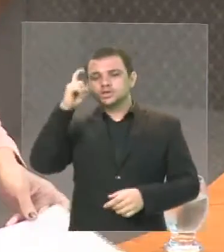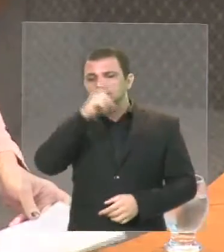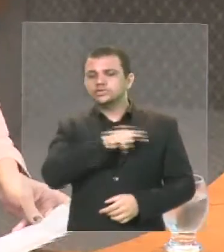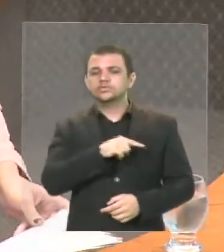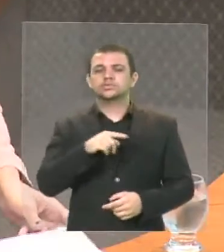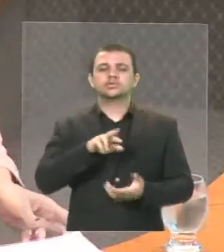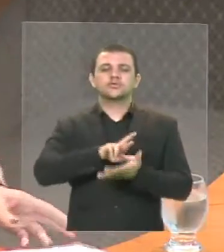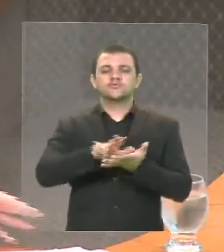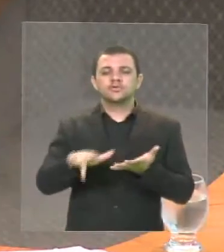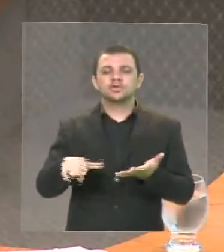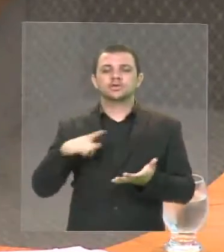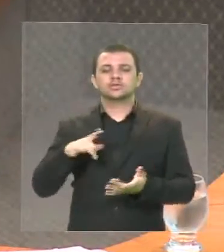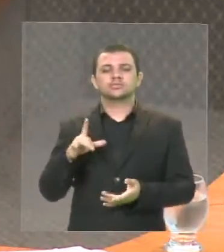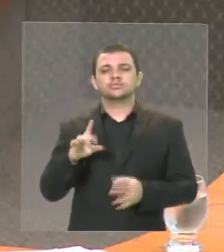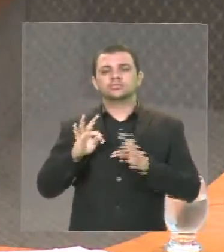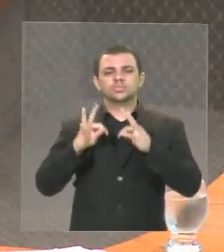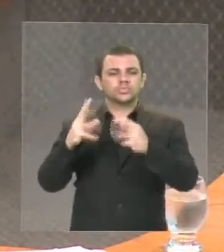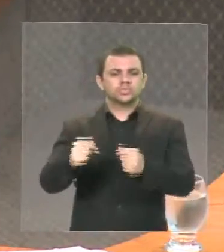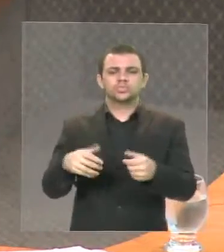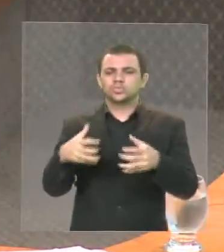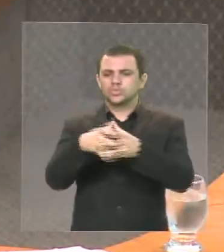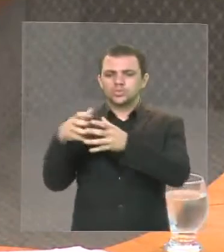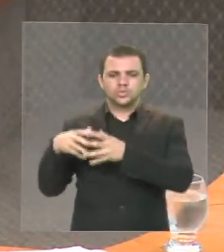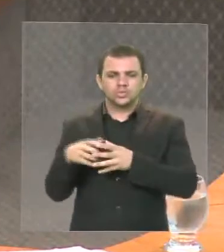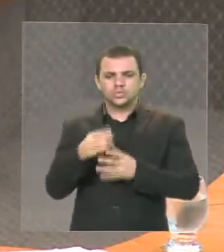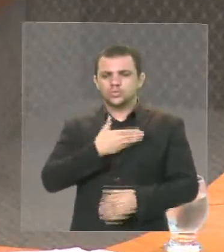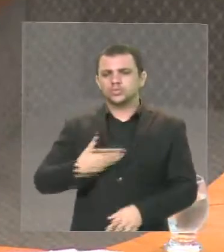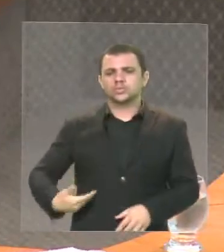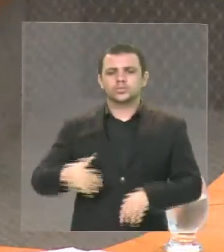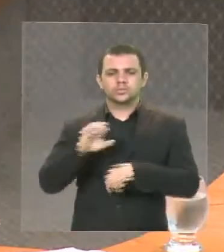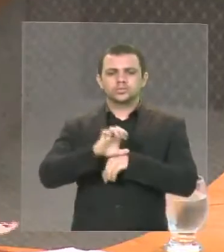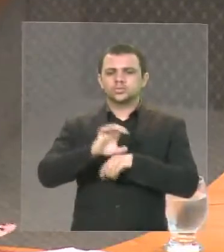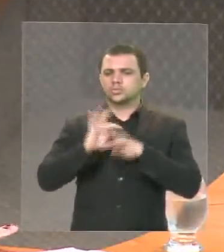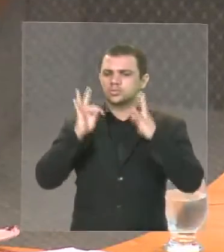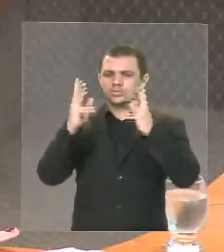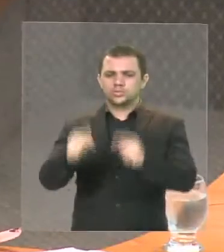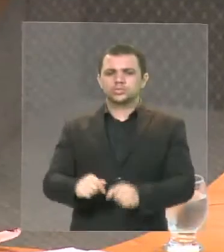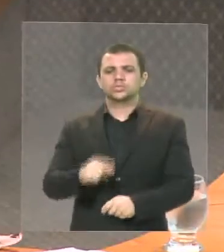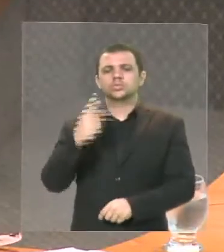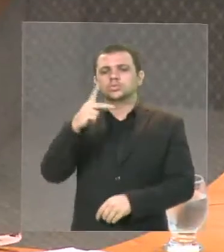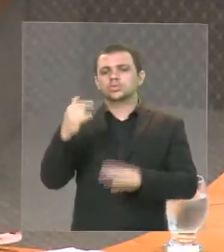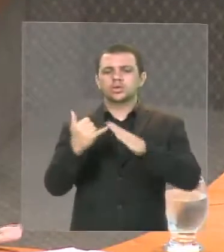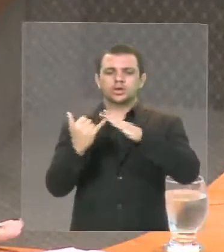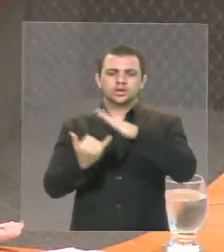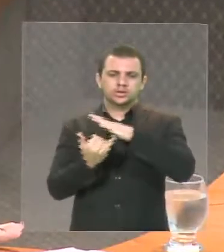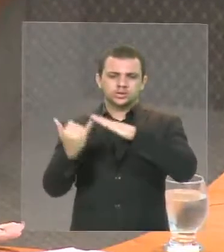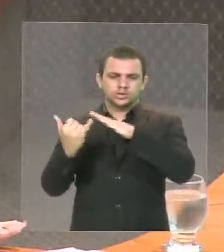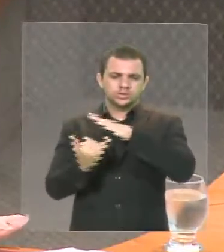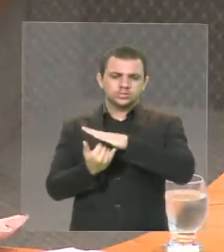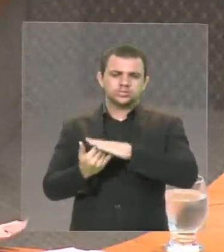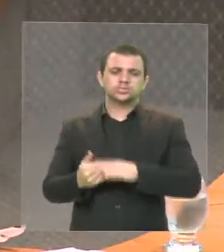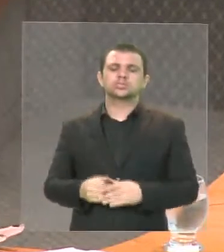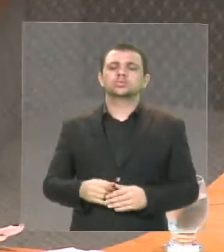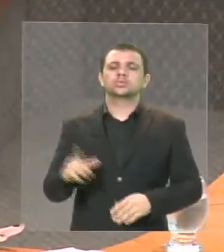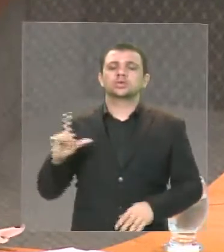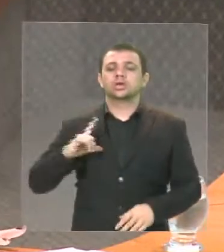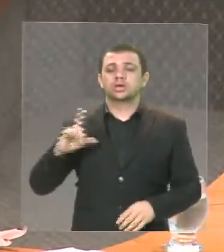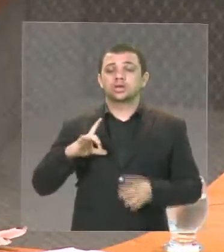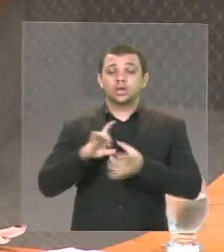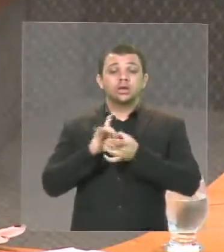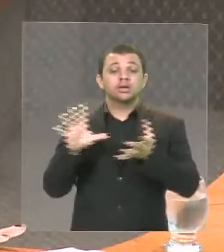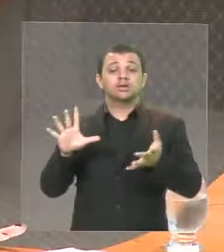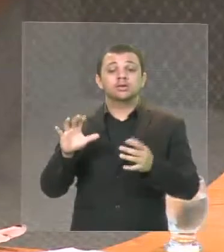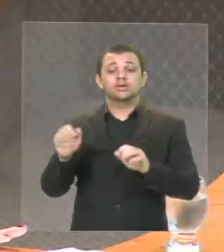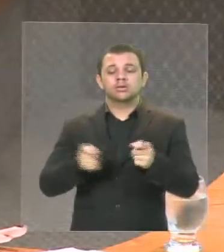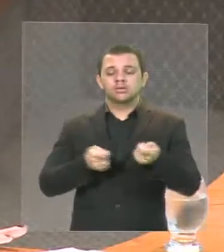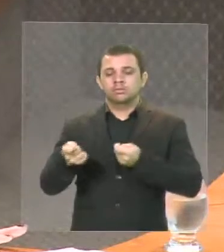generalizadas, onde todos os poderes do Estado, suas instituições que têm independência